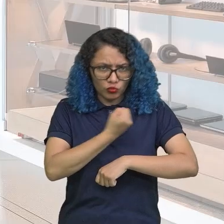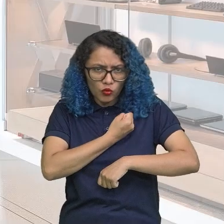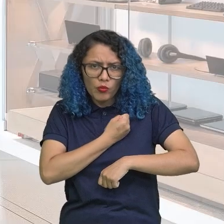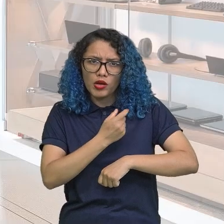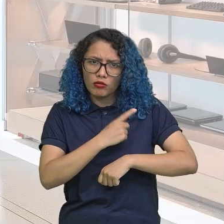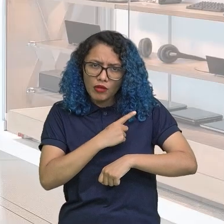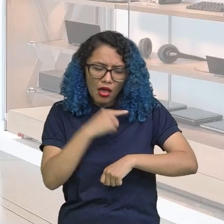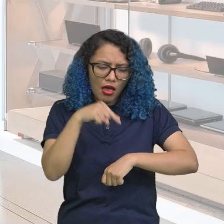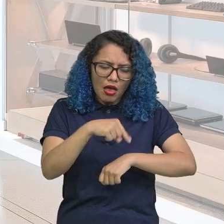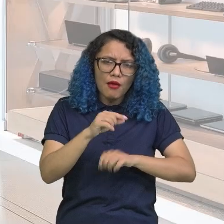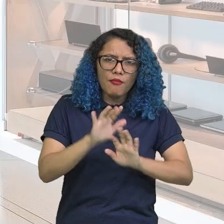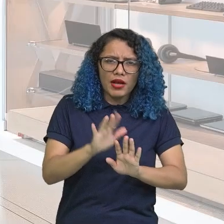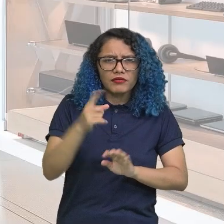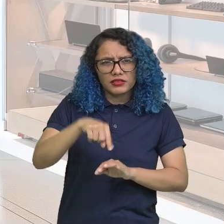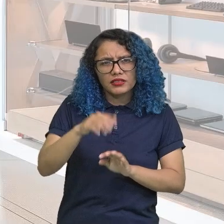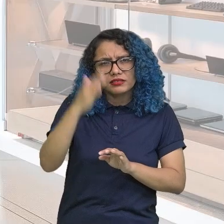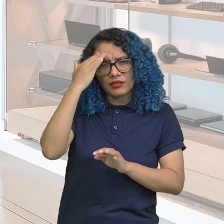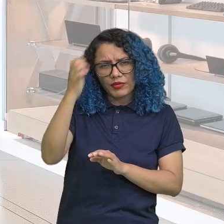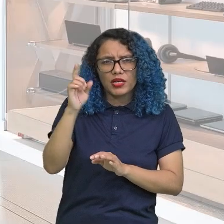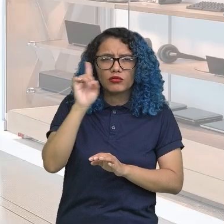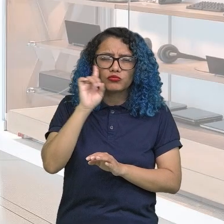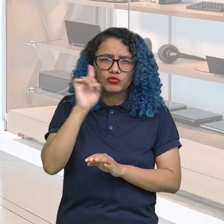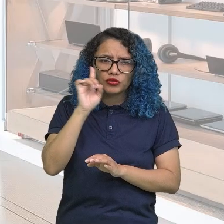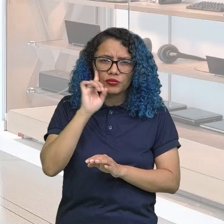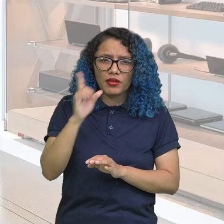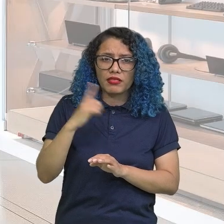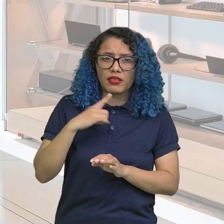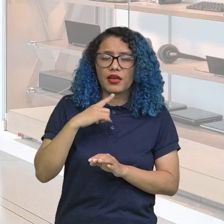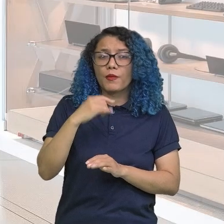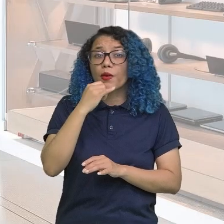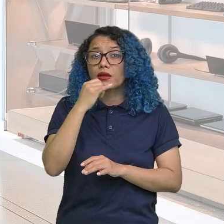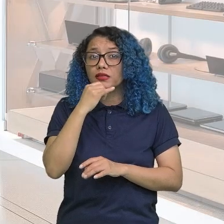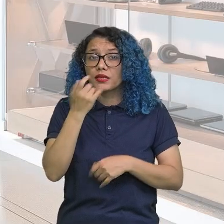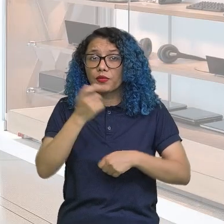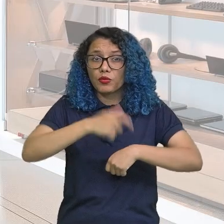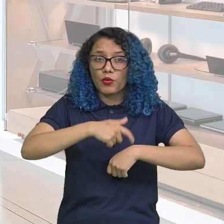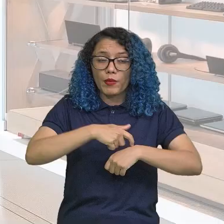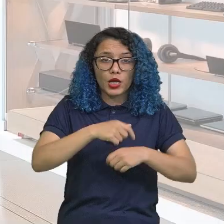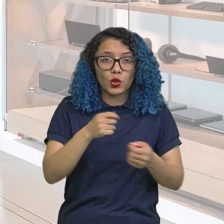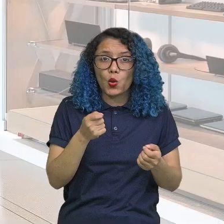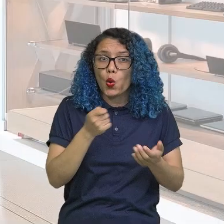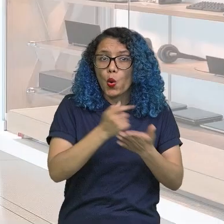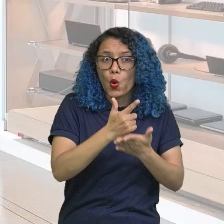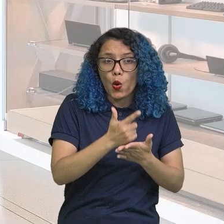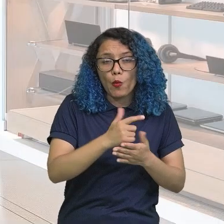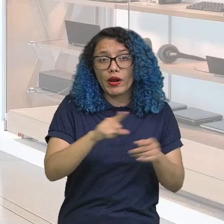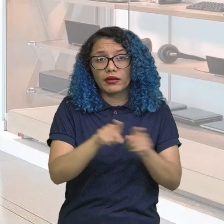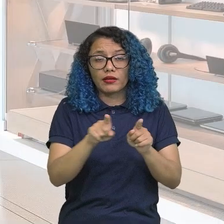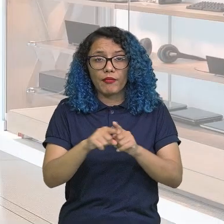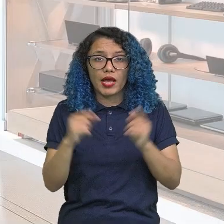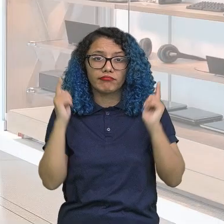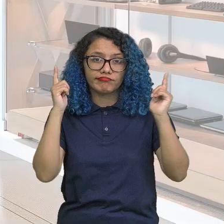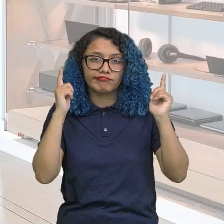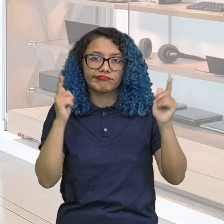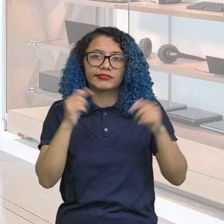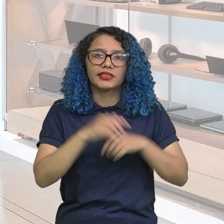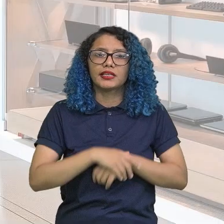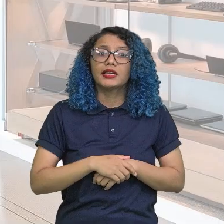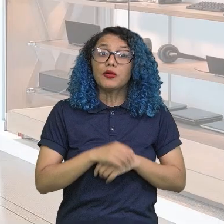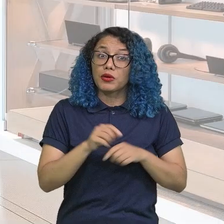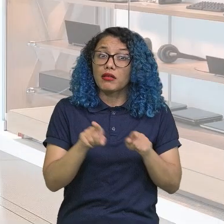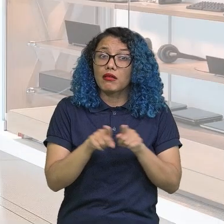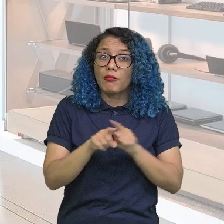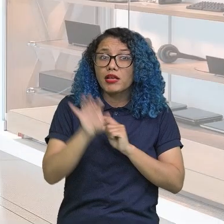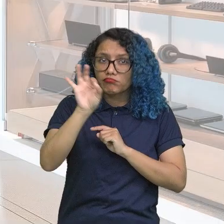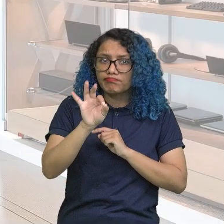está presente ali no seu dia a dia? Indo ali das compras até o lazer, que uma aplicação prática disso é a porcentagem? Pois